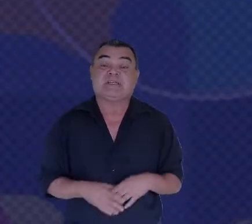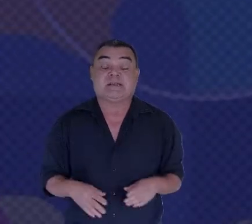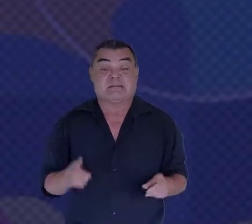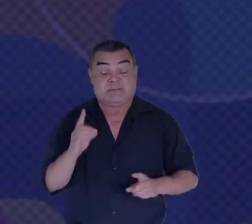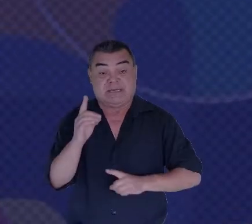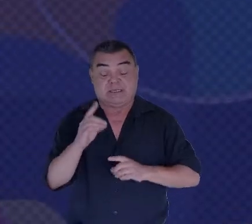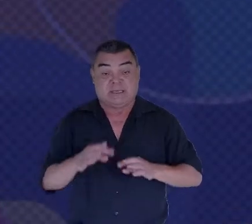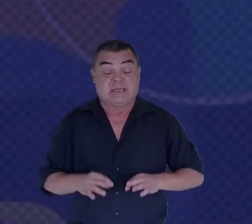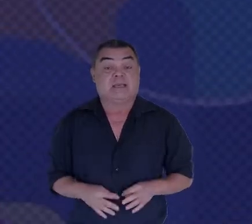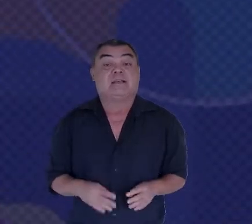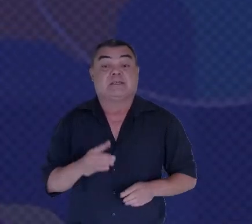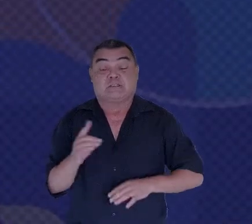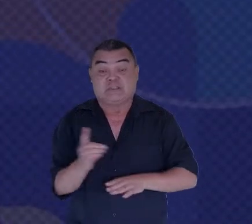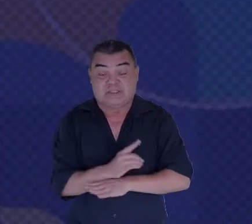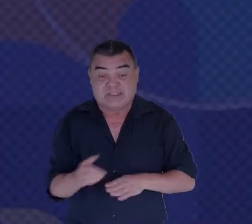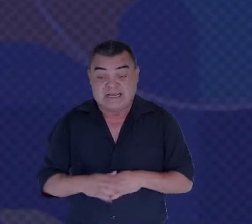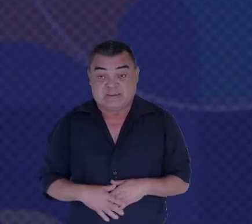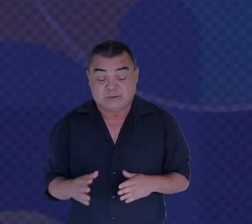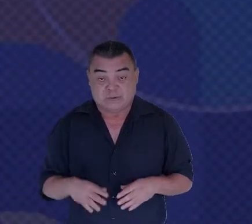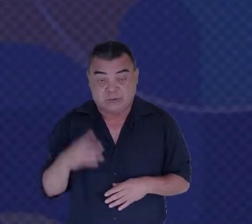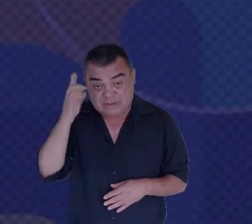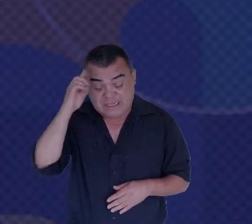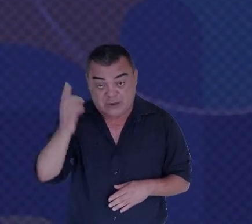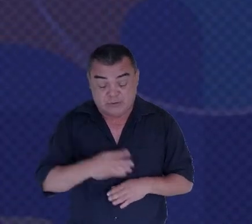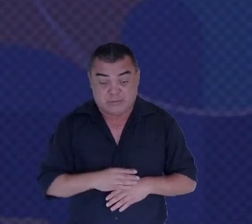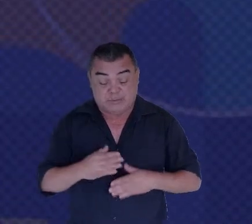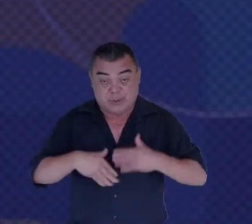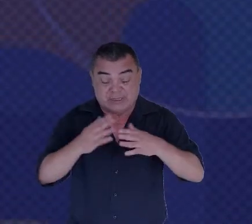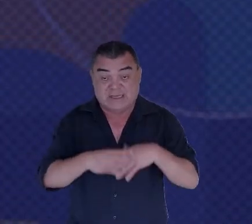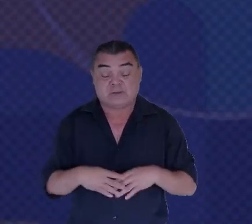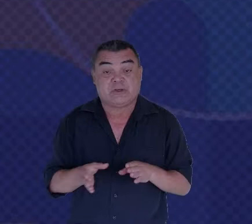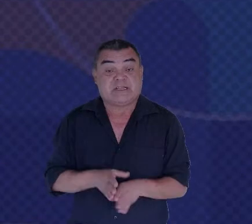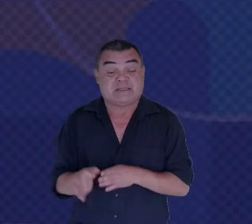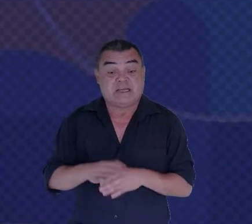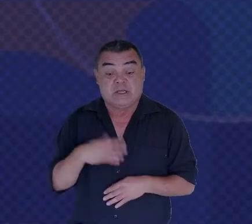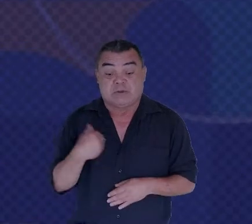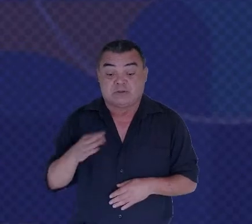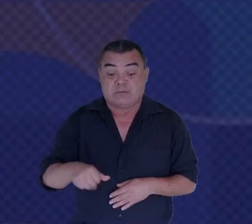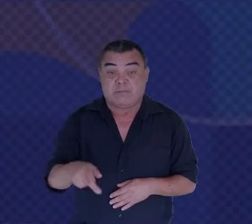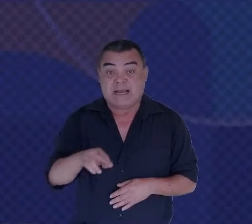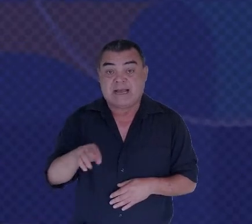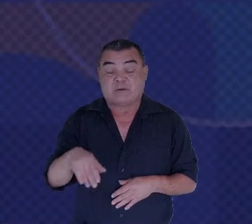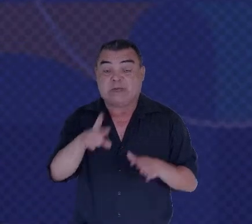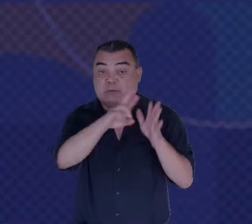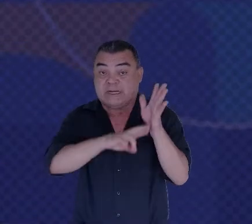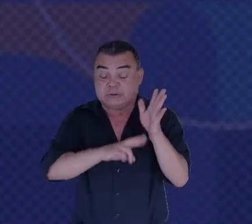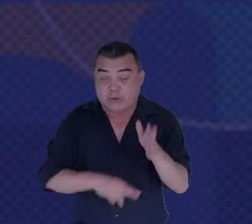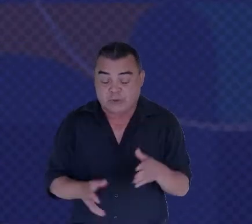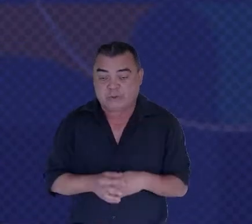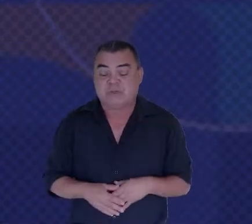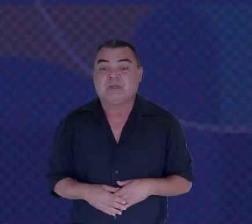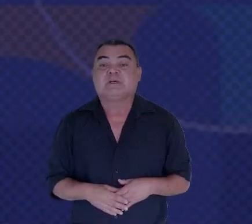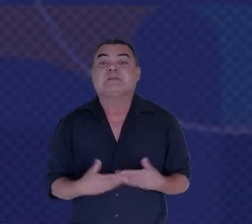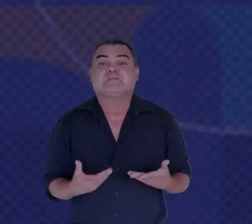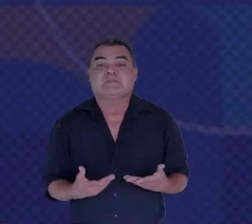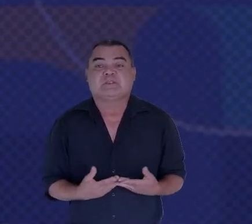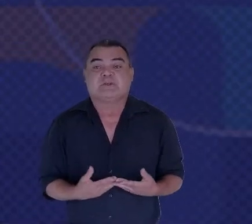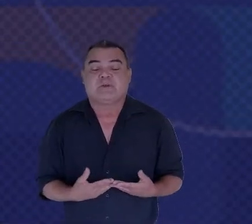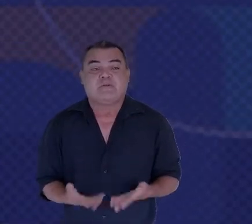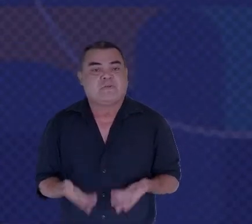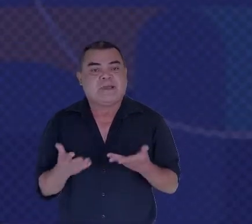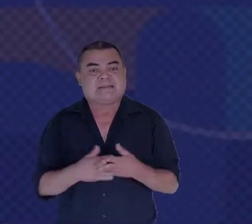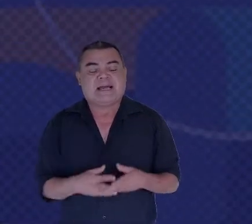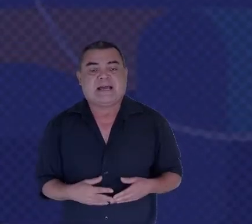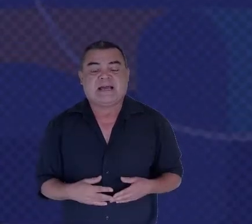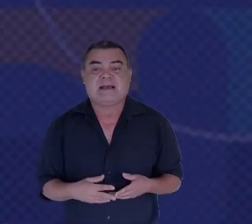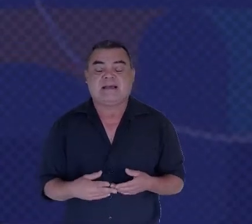não digitais é o ideal de Progresso em deve orientar a melhoria do nosso marco regulatório e deve fomentar